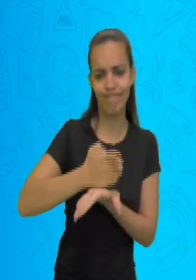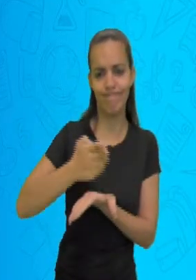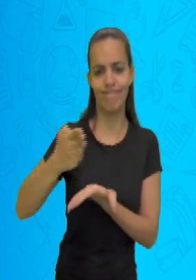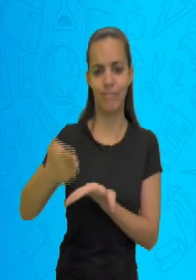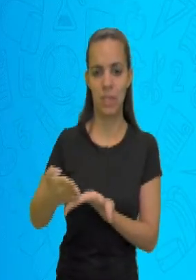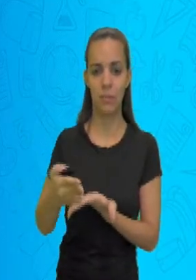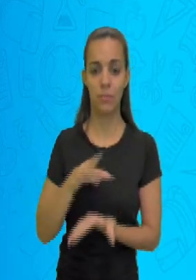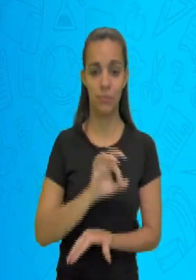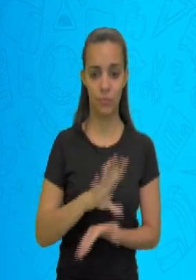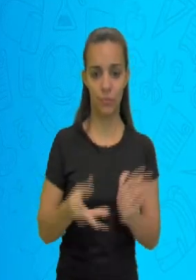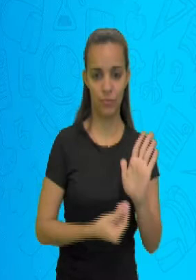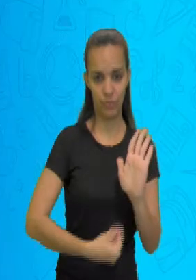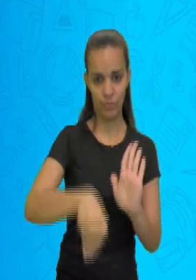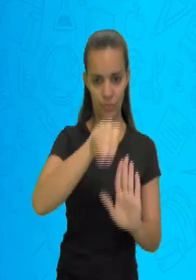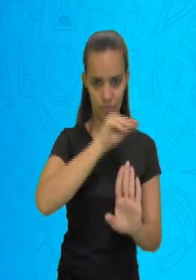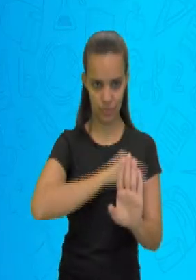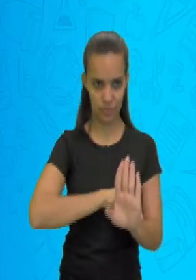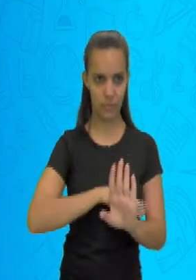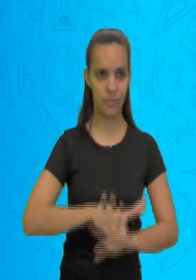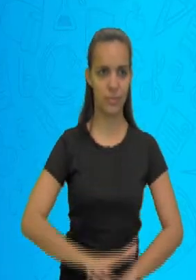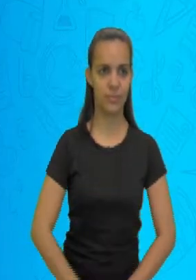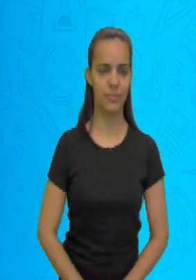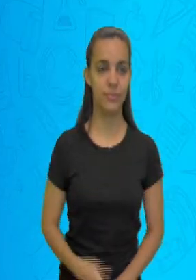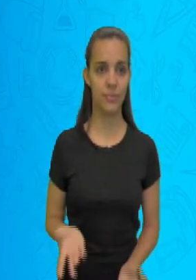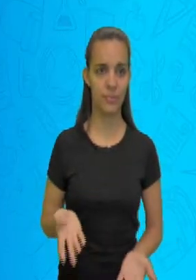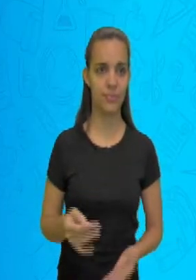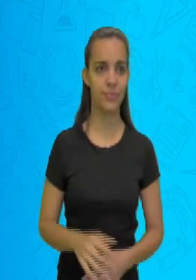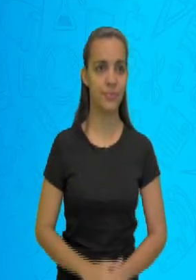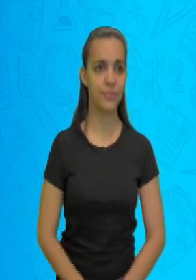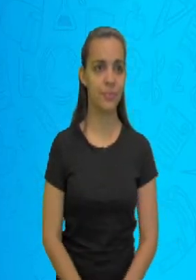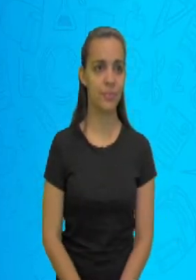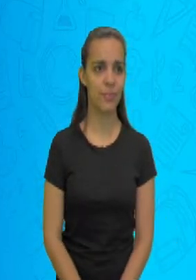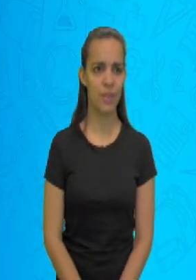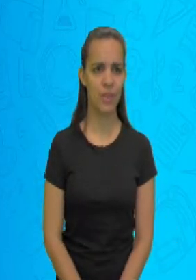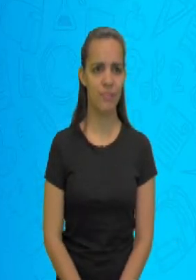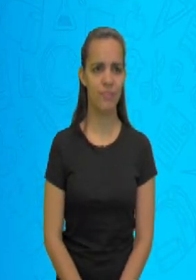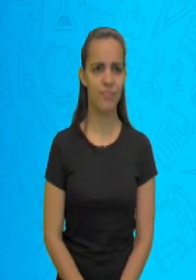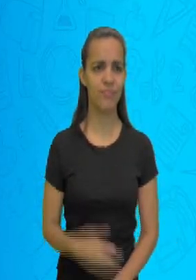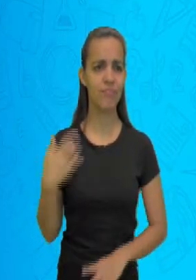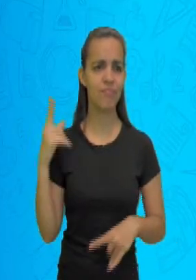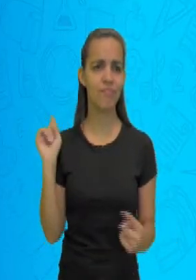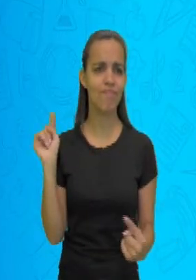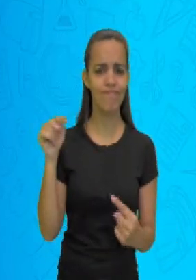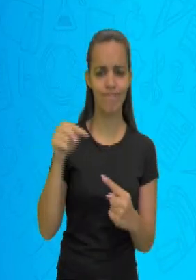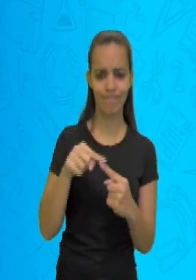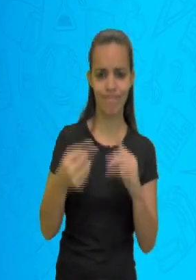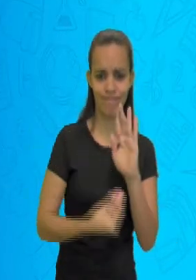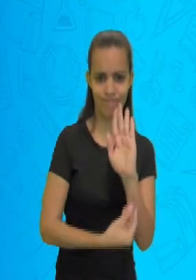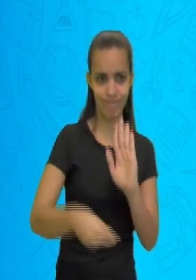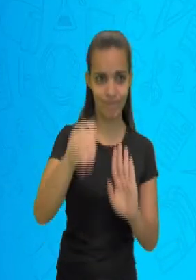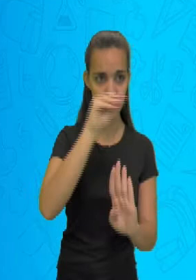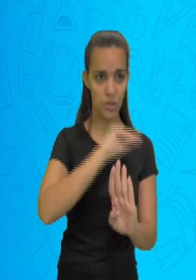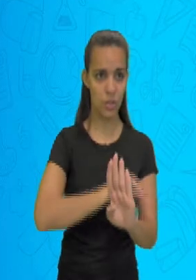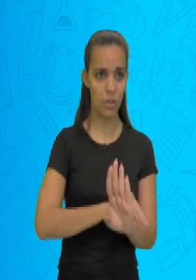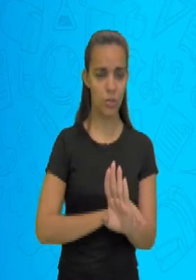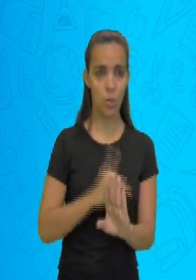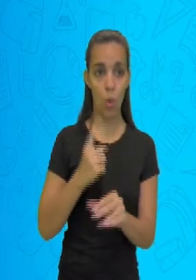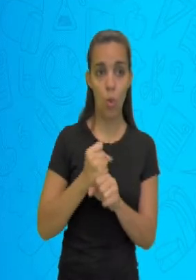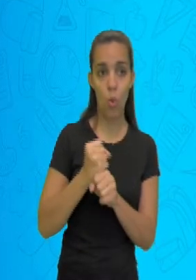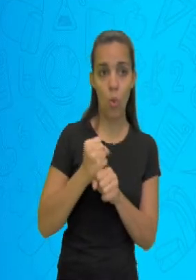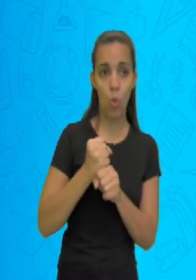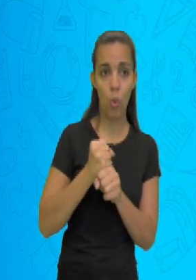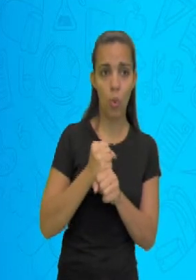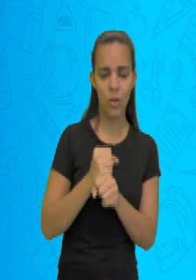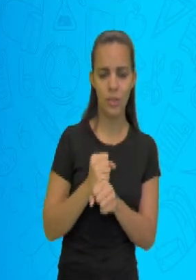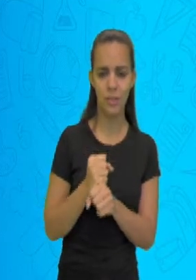calendário. Então vamos lá. De acordo com o calendário gregoriano, o ano é